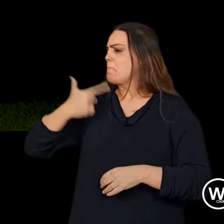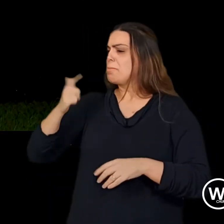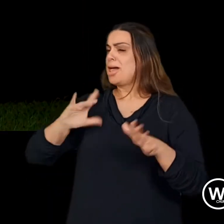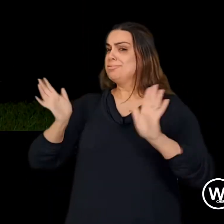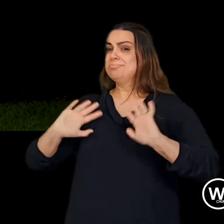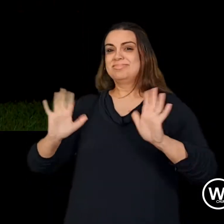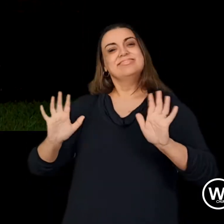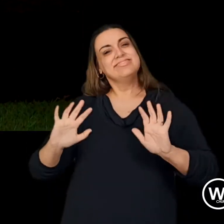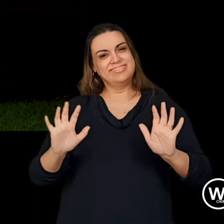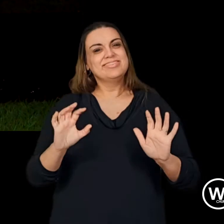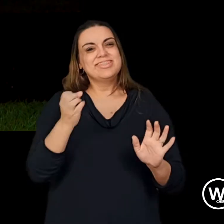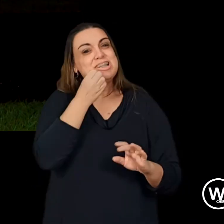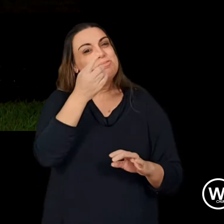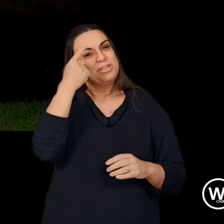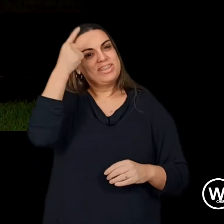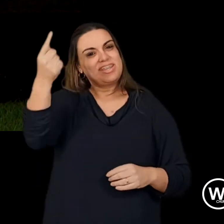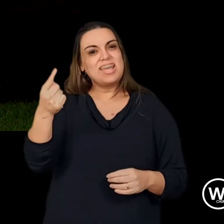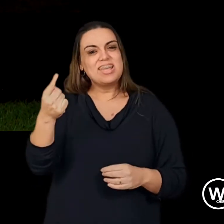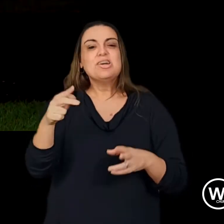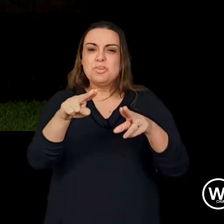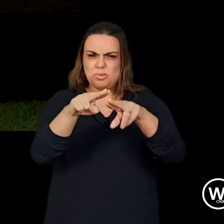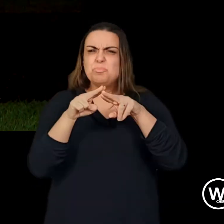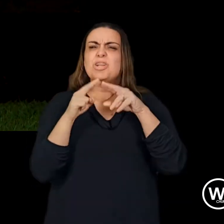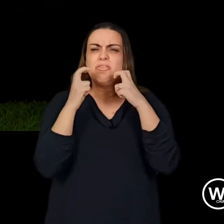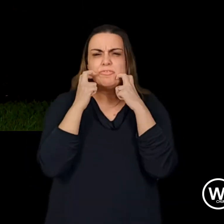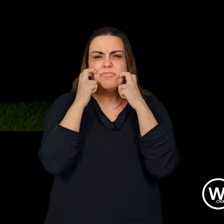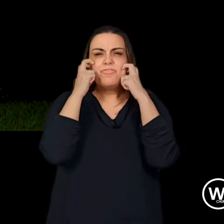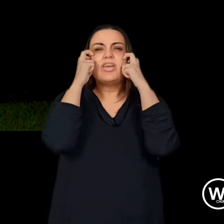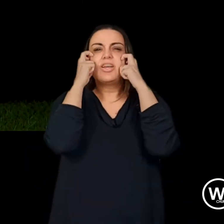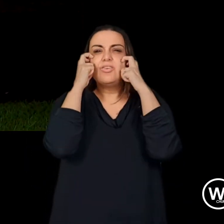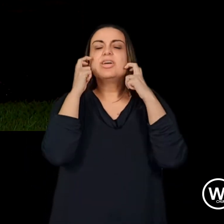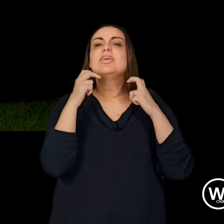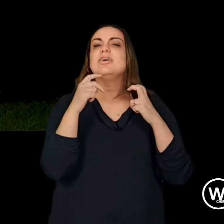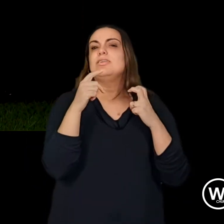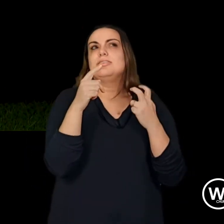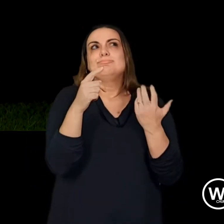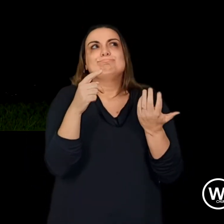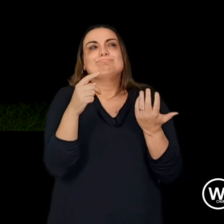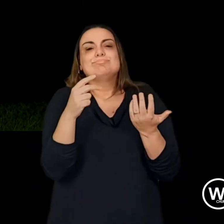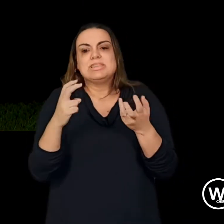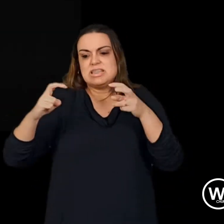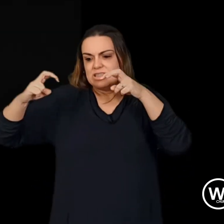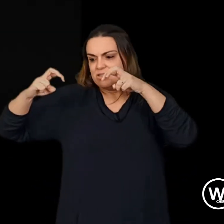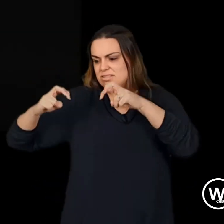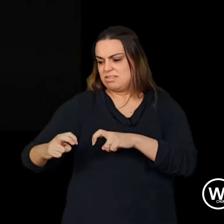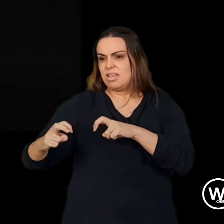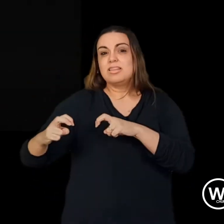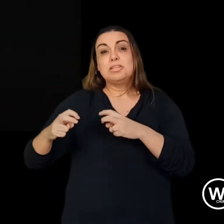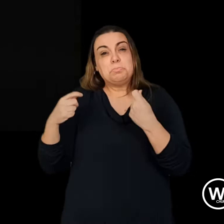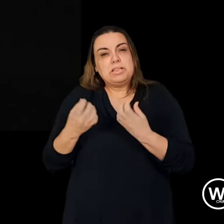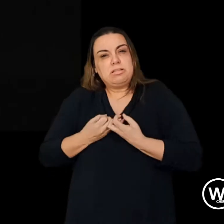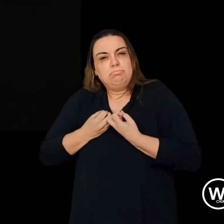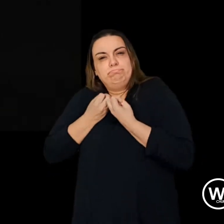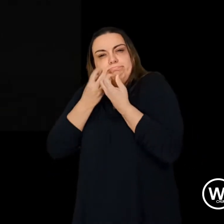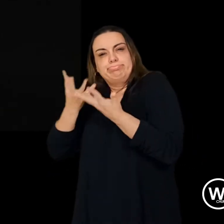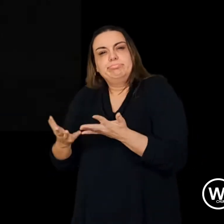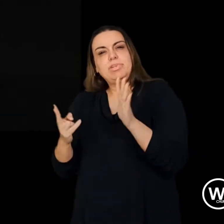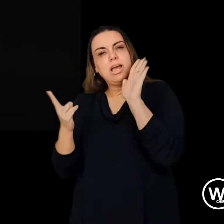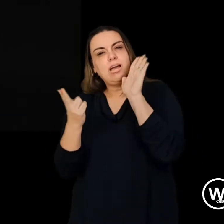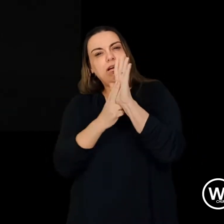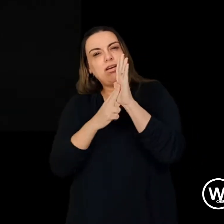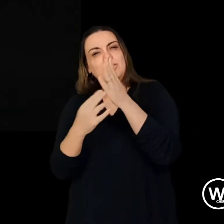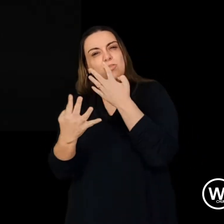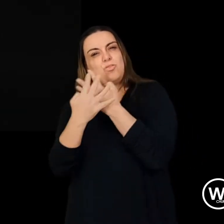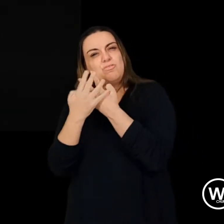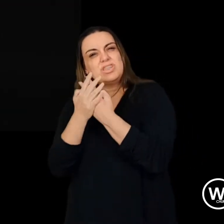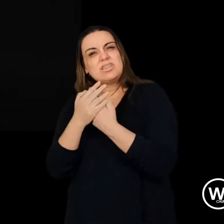É uma alternativa, né? Porque é constrangedor quando você se apresenta para alguém, você senta perto de alguém, você precisa abrir coisas que